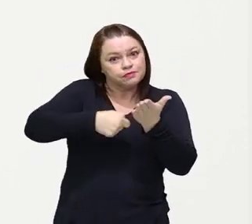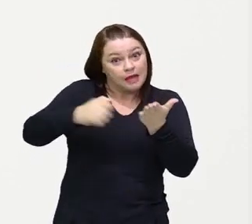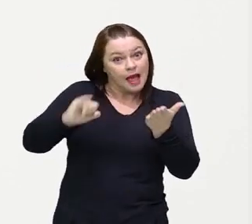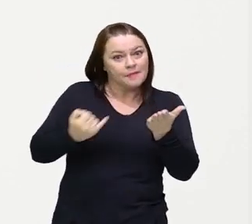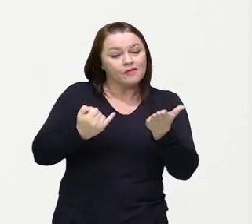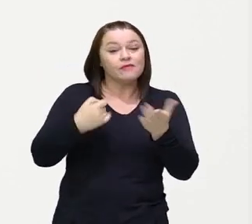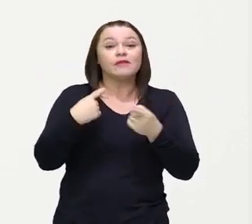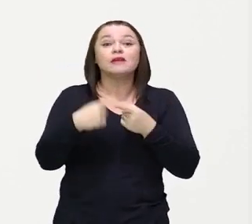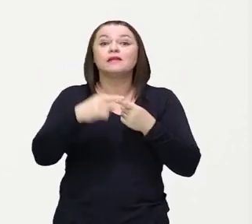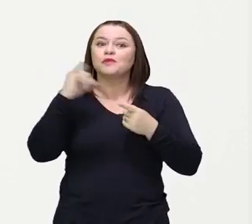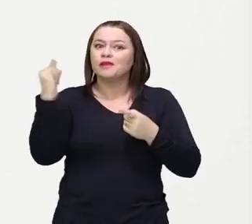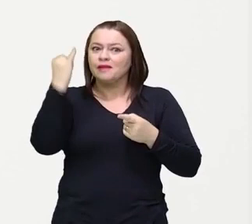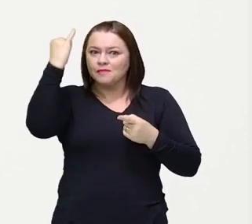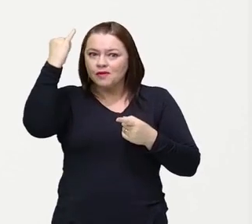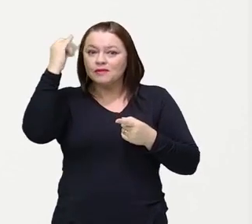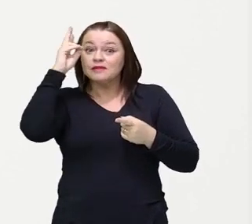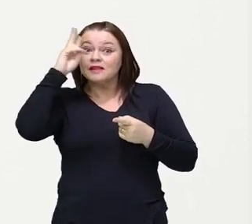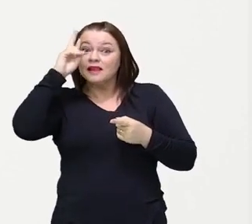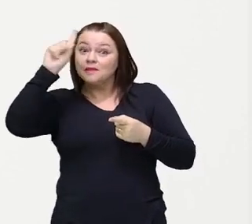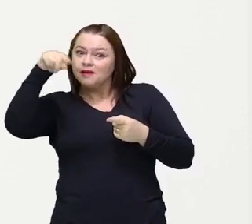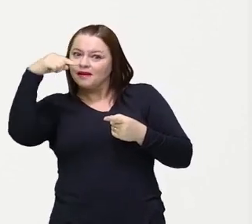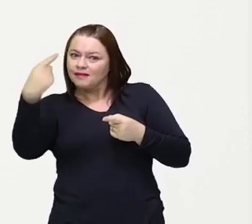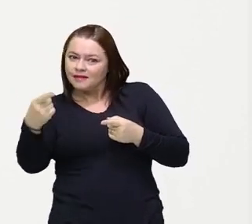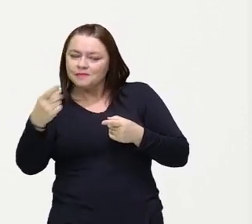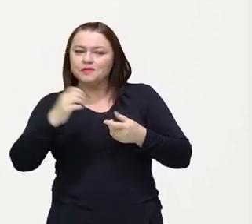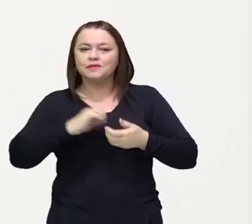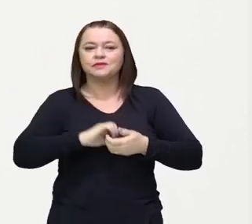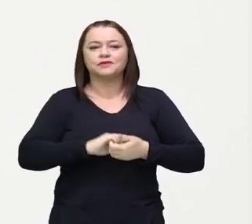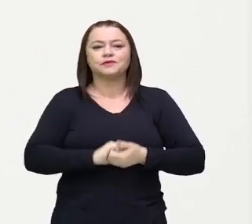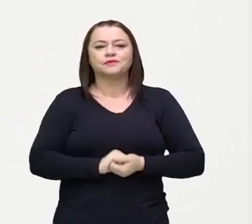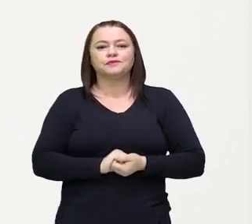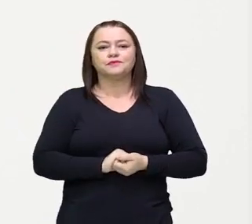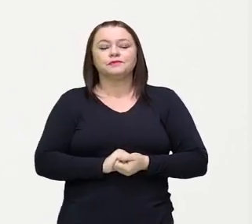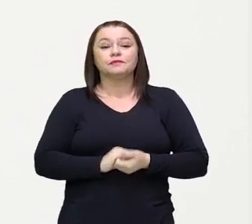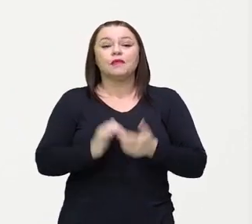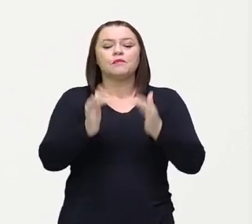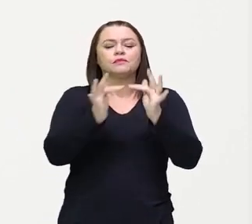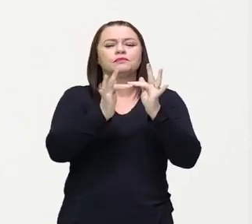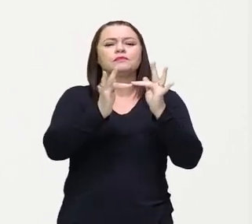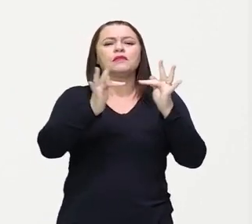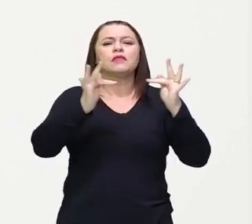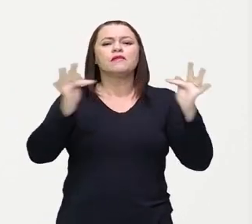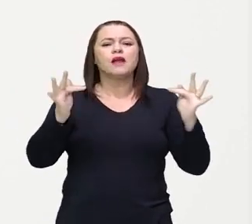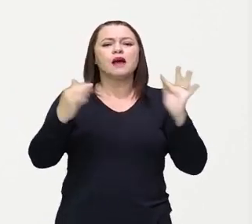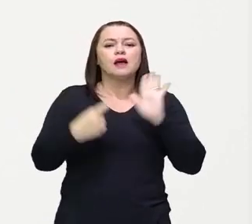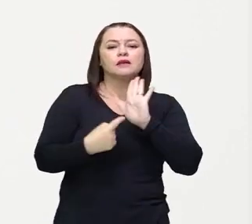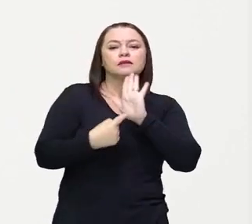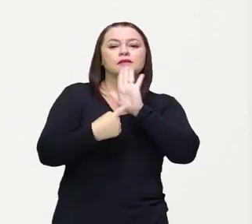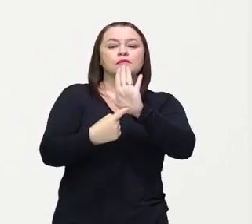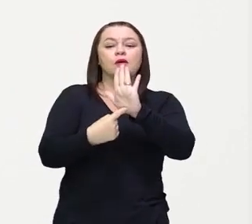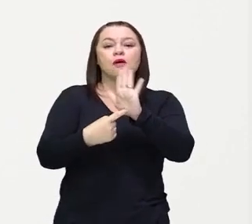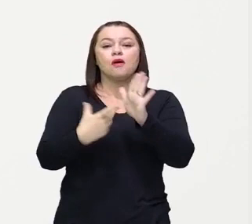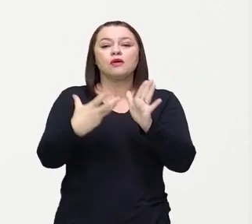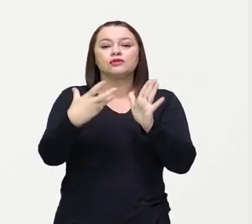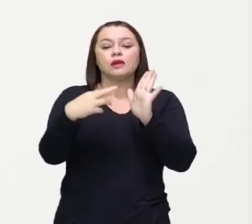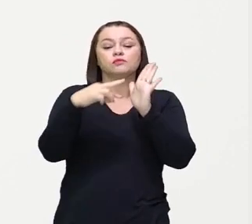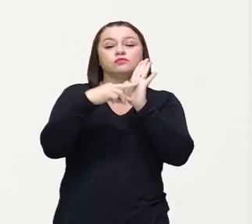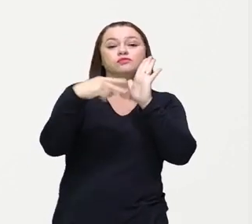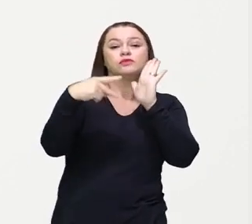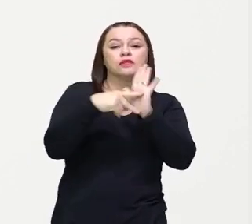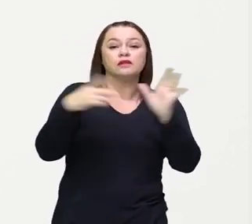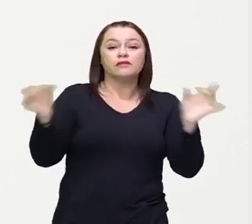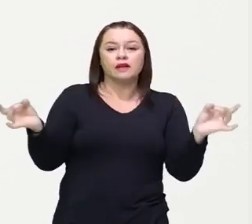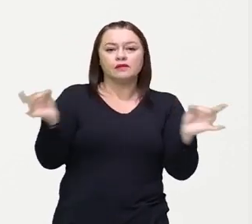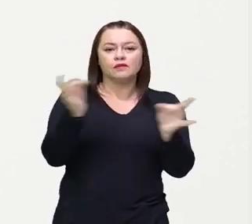que é importante, tá bom? Ó, frase é um enunciado com sentido completo, capaz de fazer uma